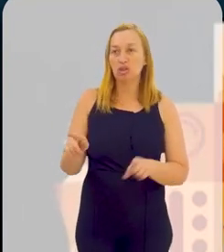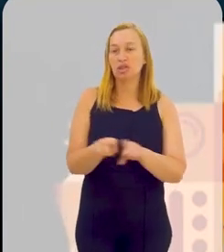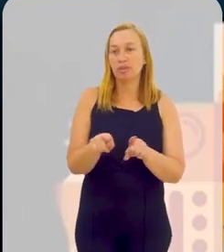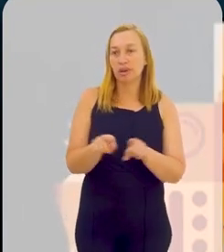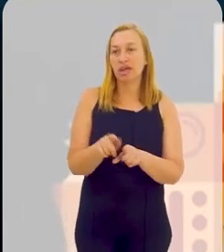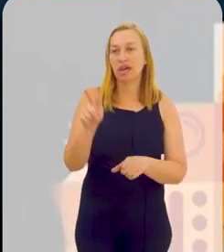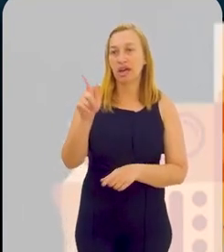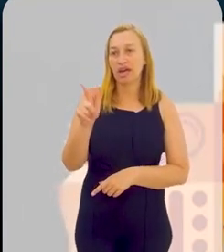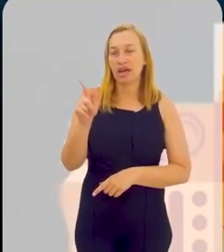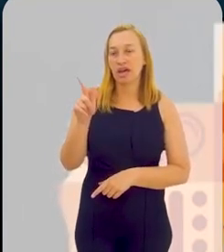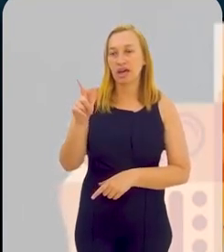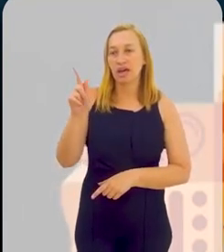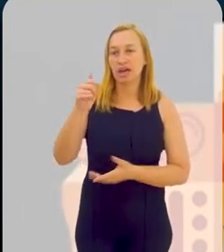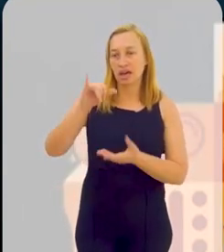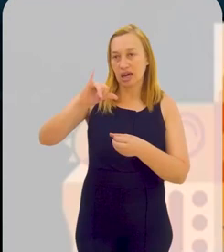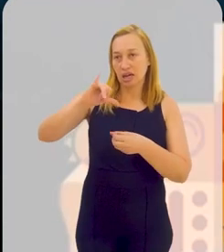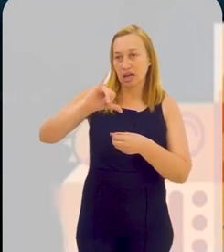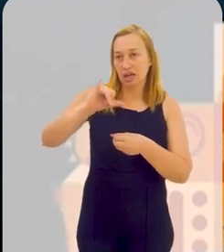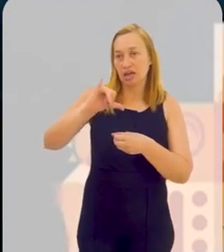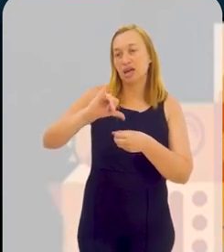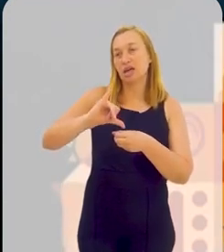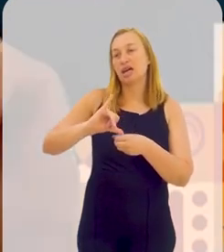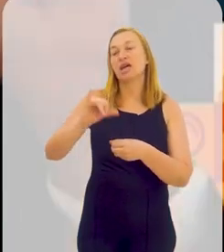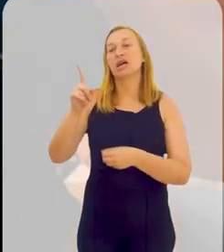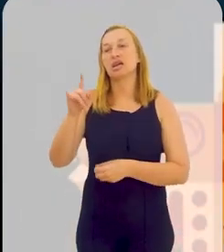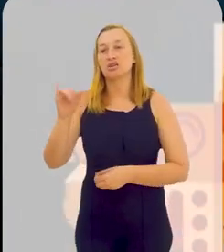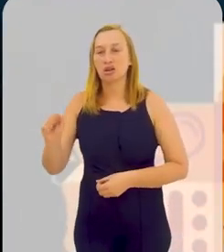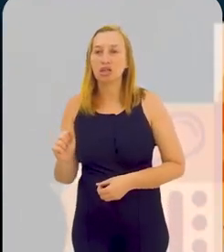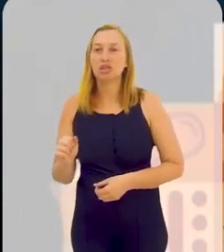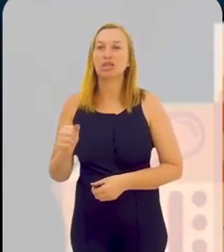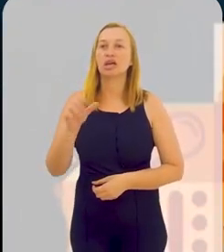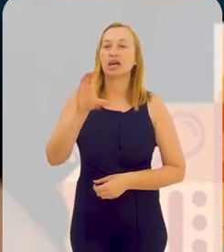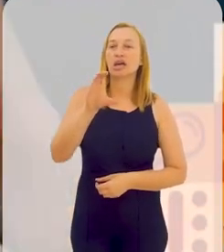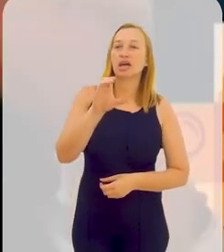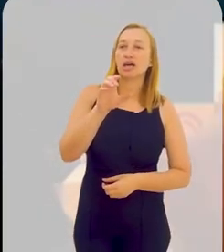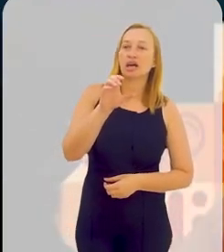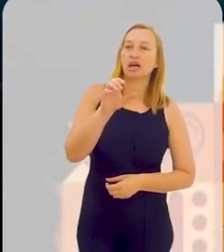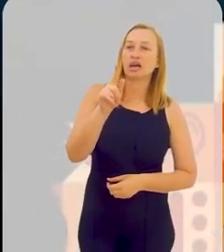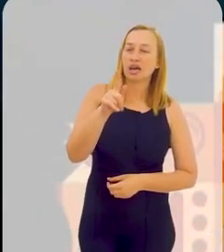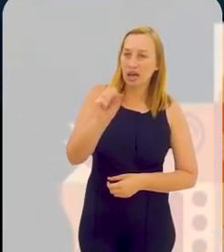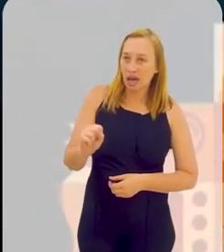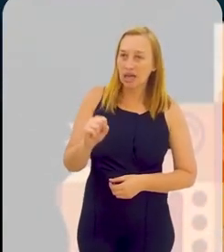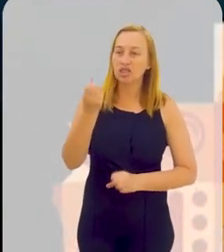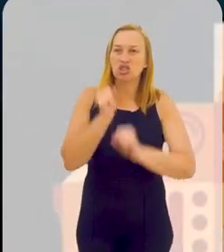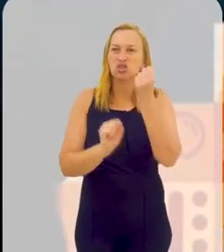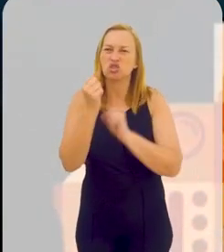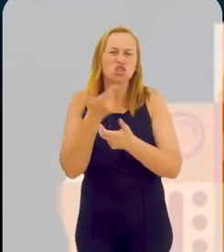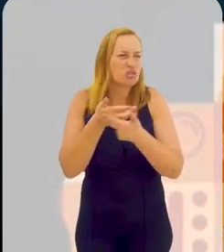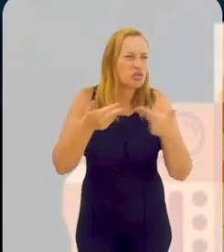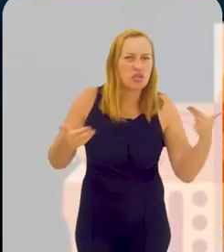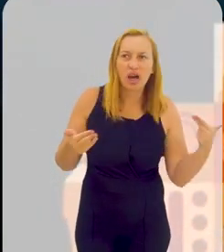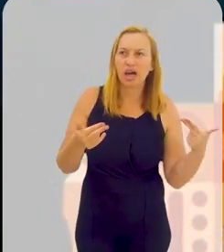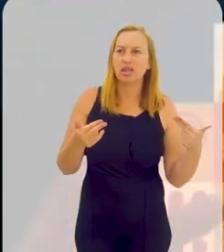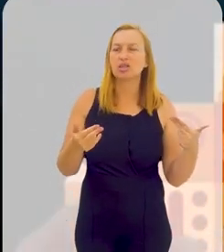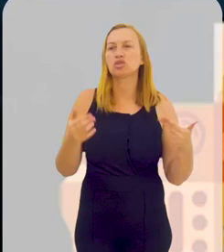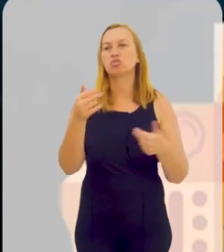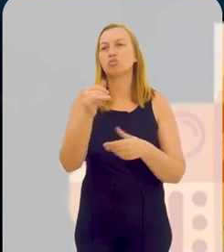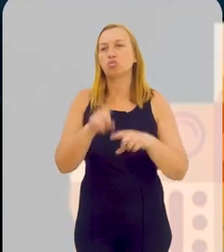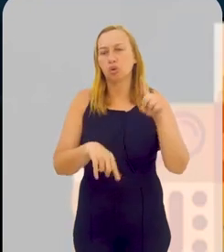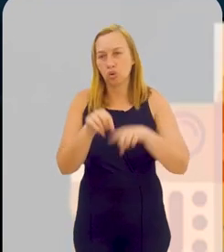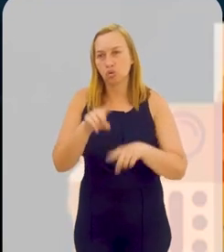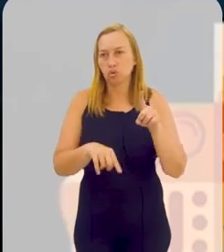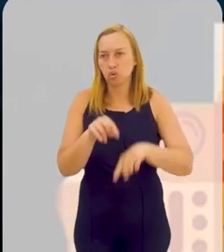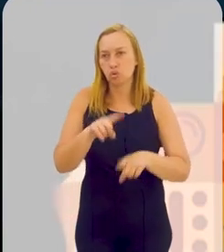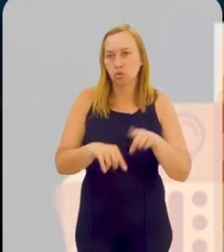mais conhecidos. Você tem a nafta petroquímica, o C4, C5, gases da indústria, uma quantidade gigantesca